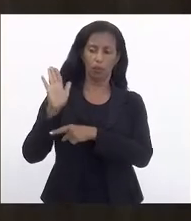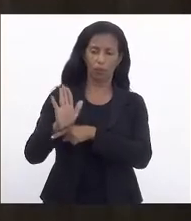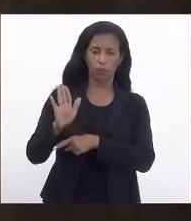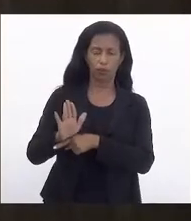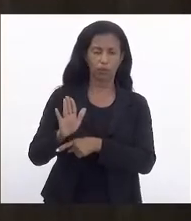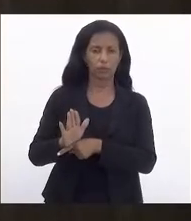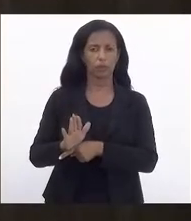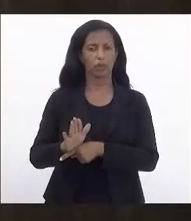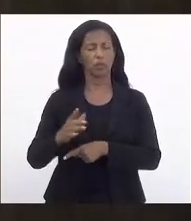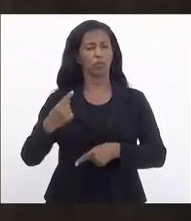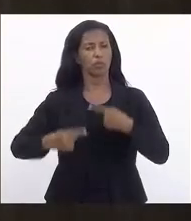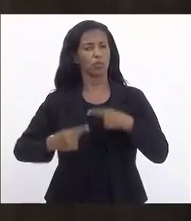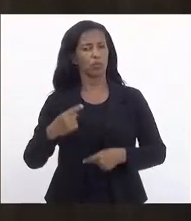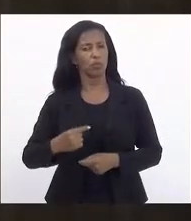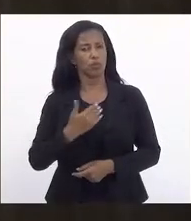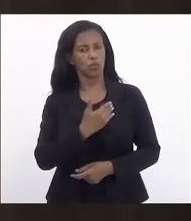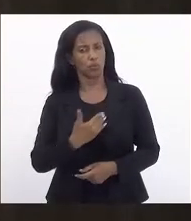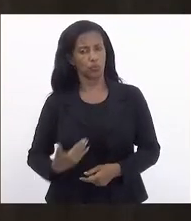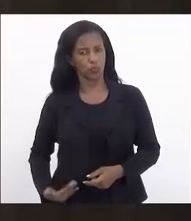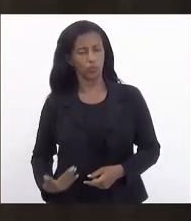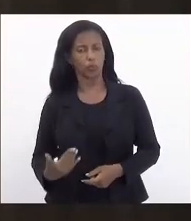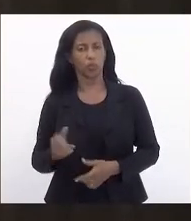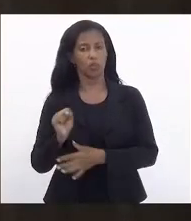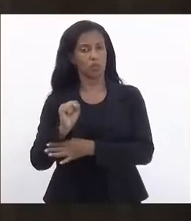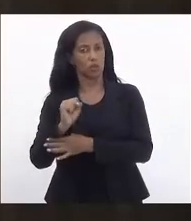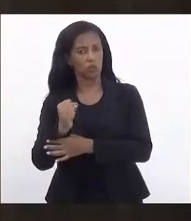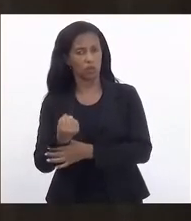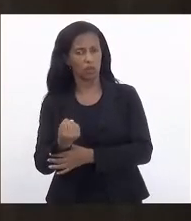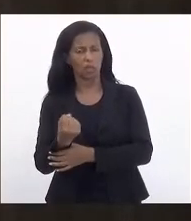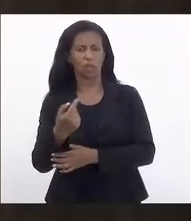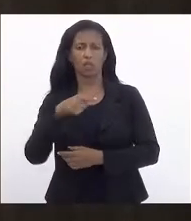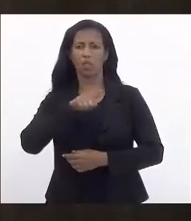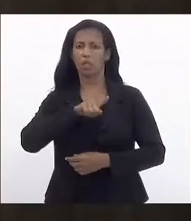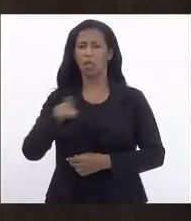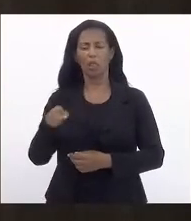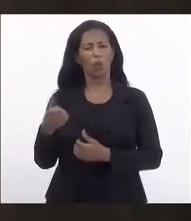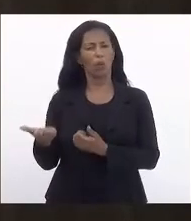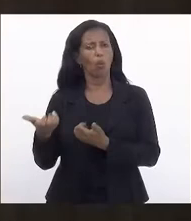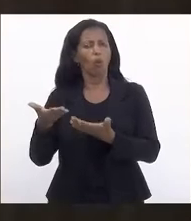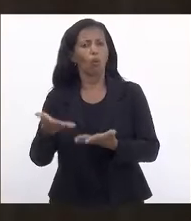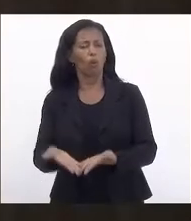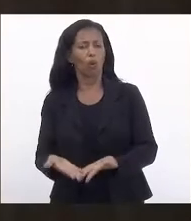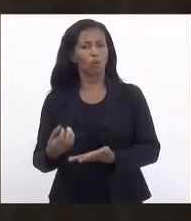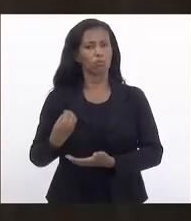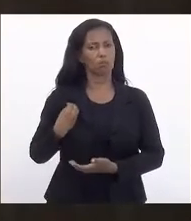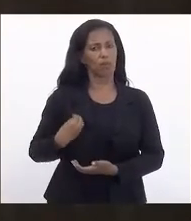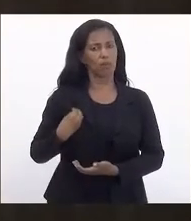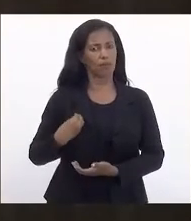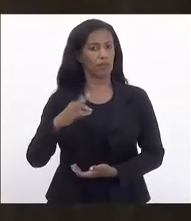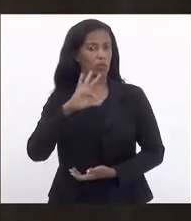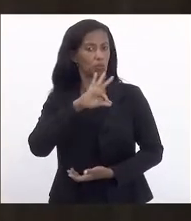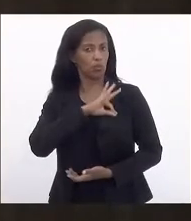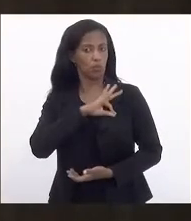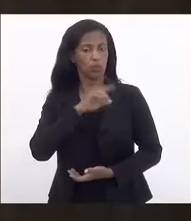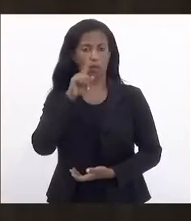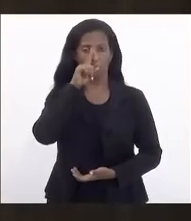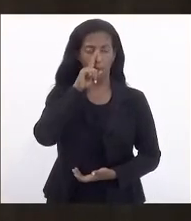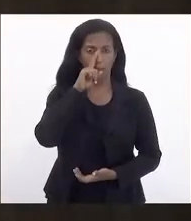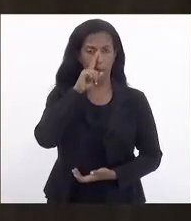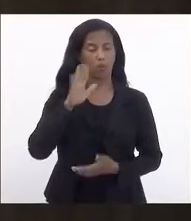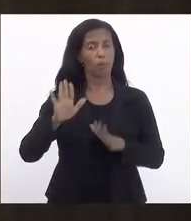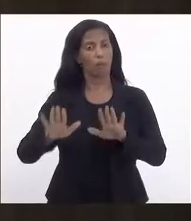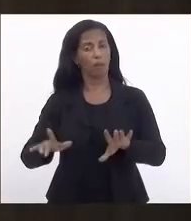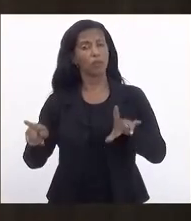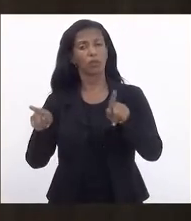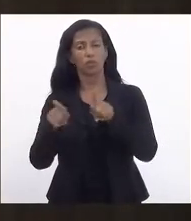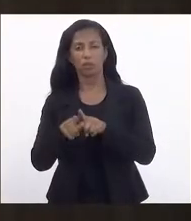de uma política pública de segurança que não coloque nem a vida dos policiais em risco mas